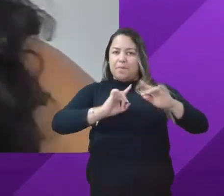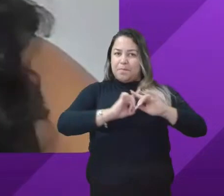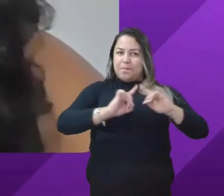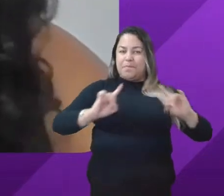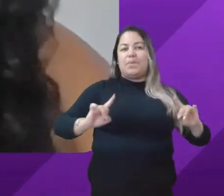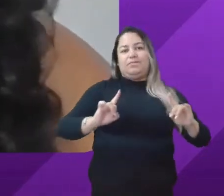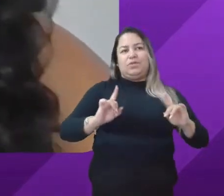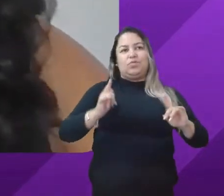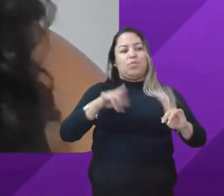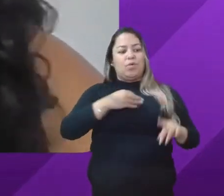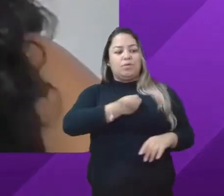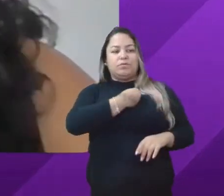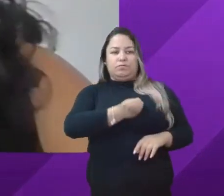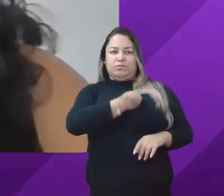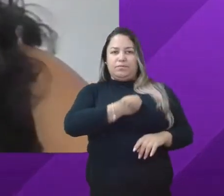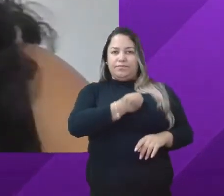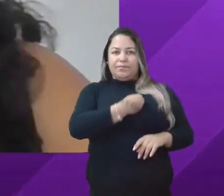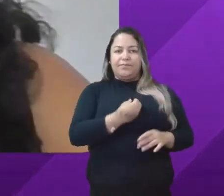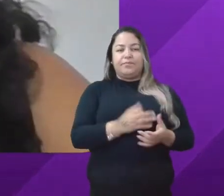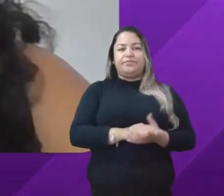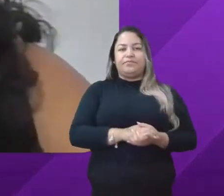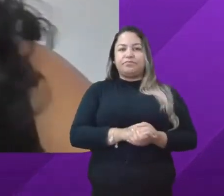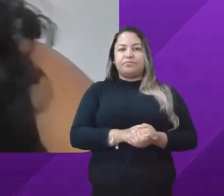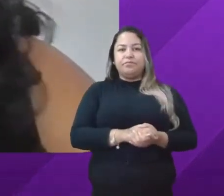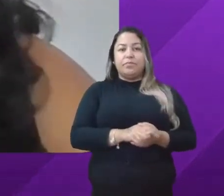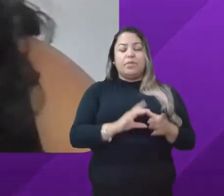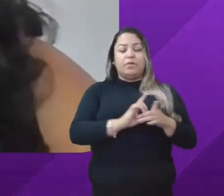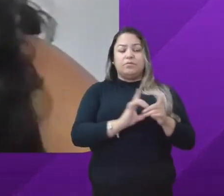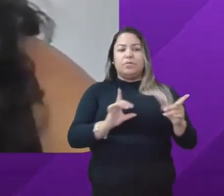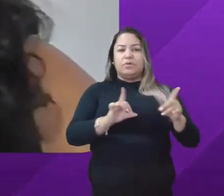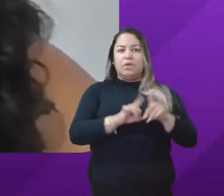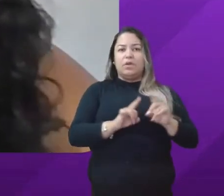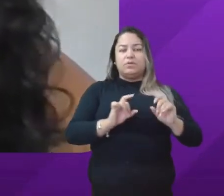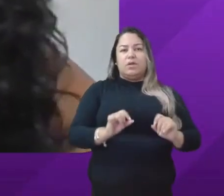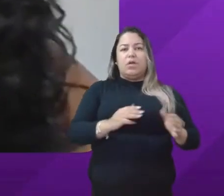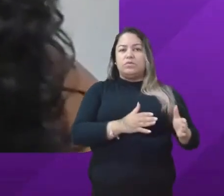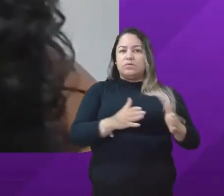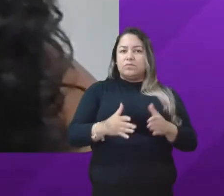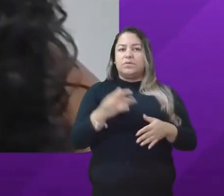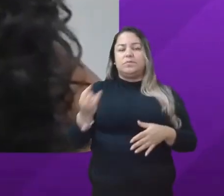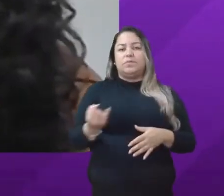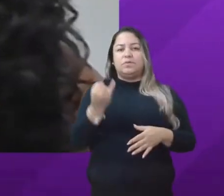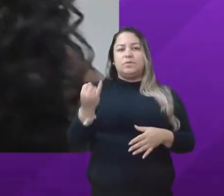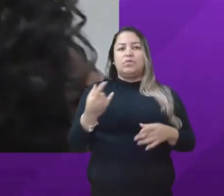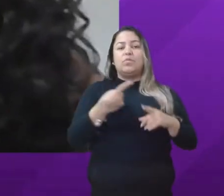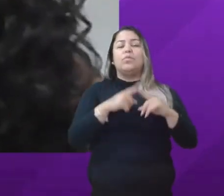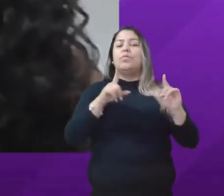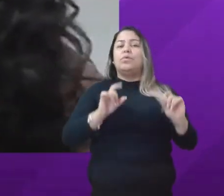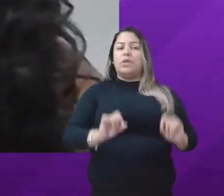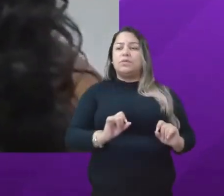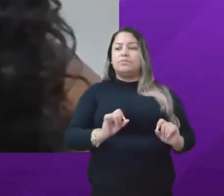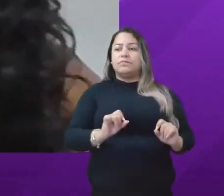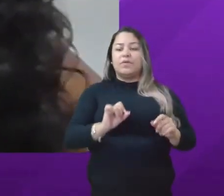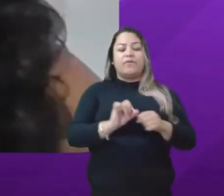de um modo de vida. Então, a democracia é um dos eixos importantes porque ele